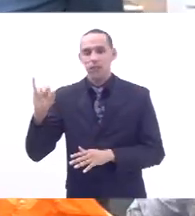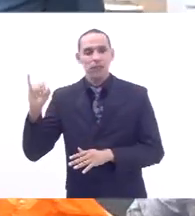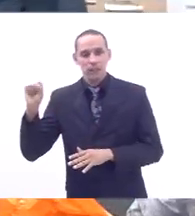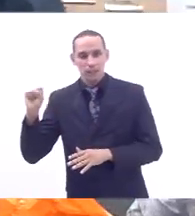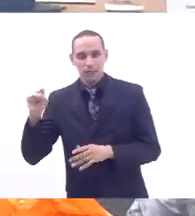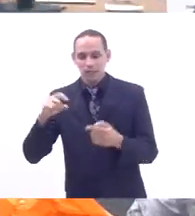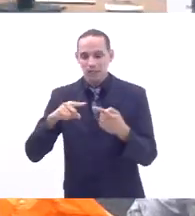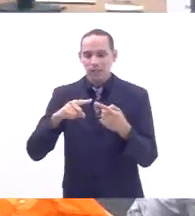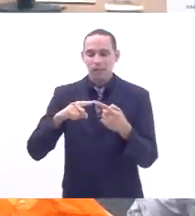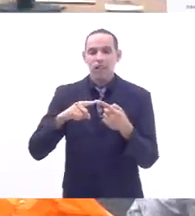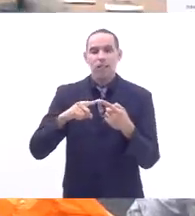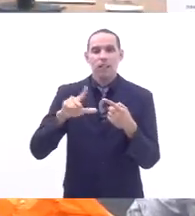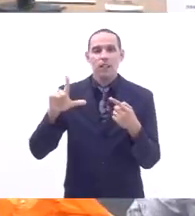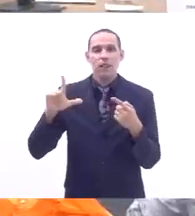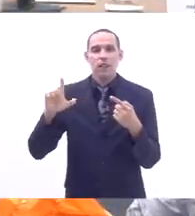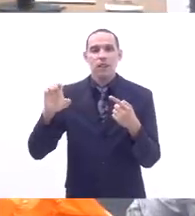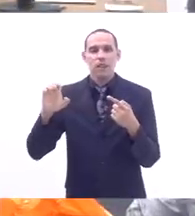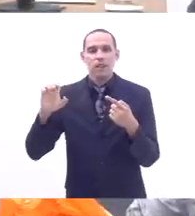Antônio.